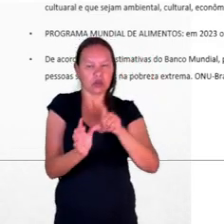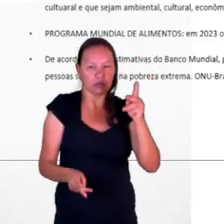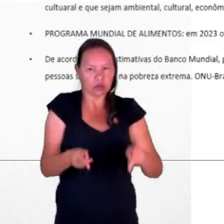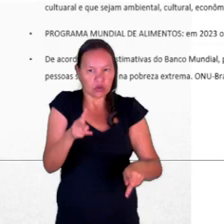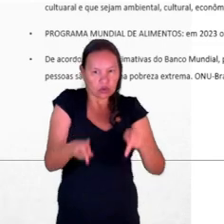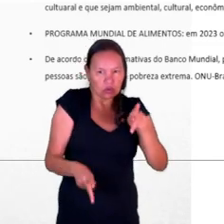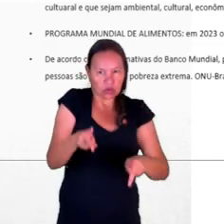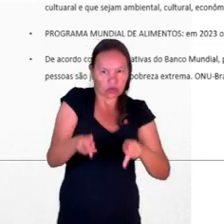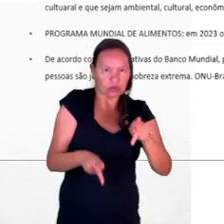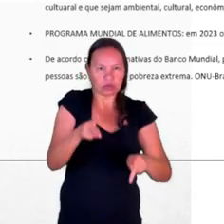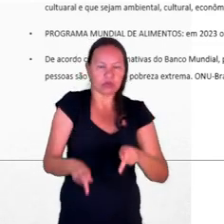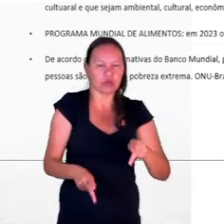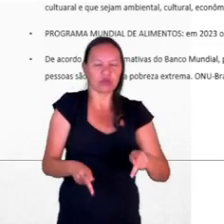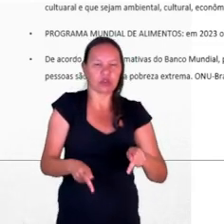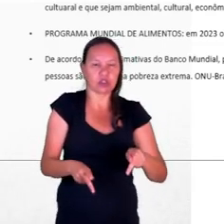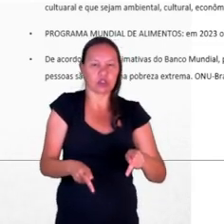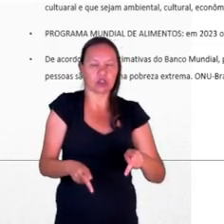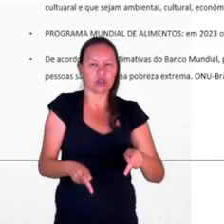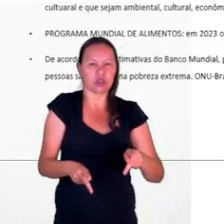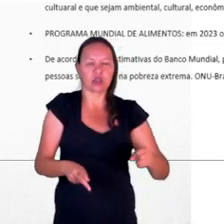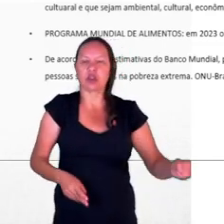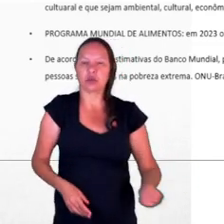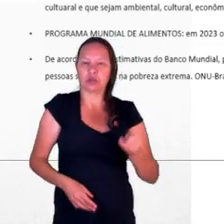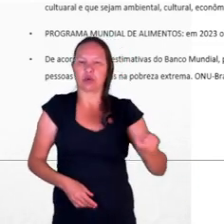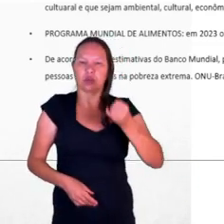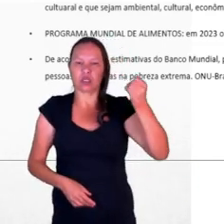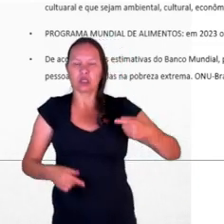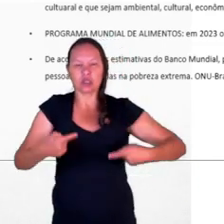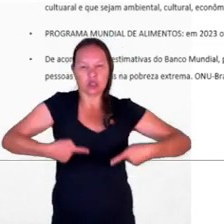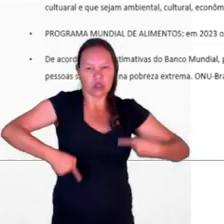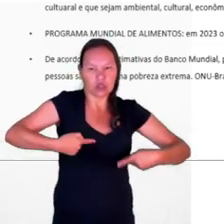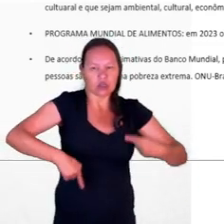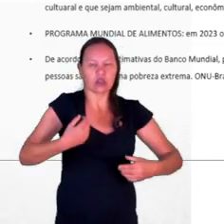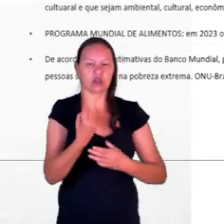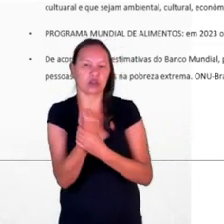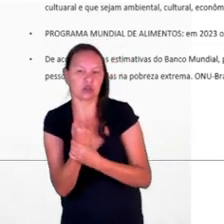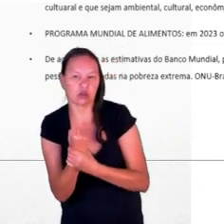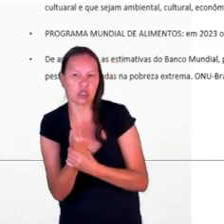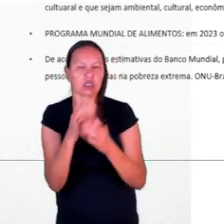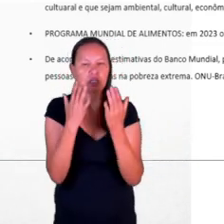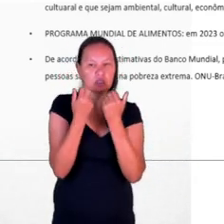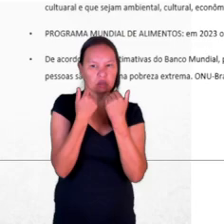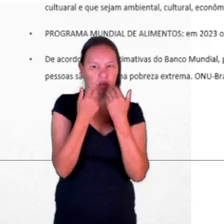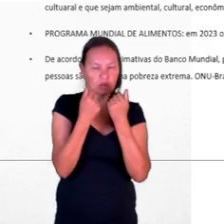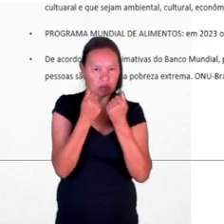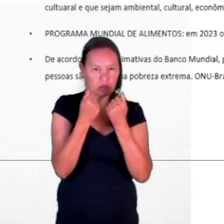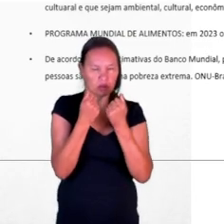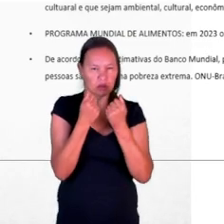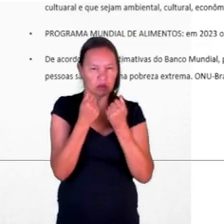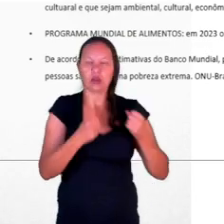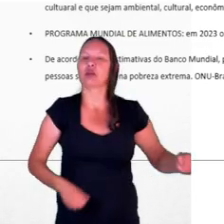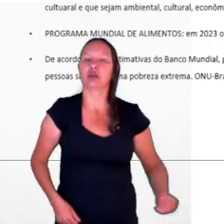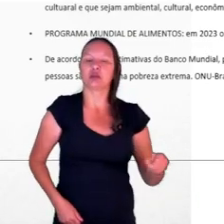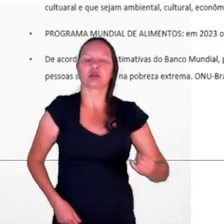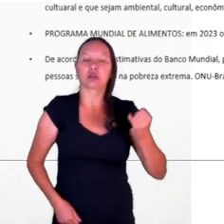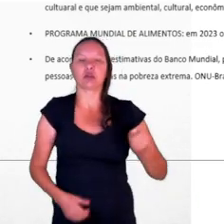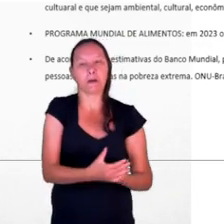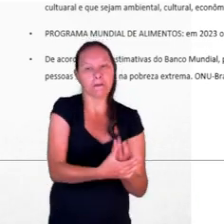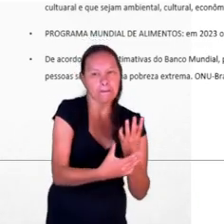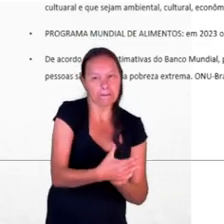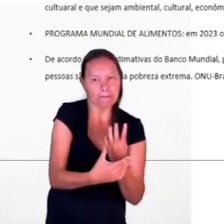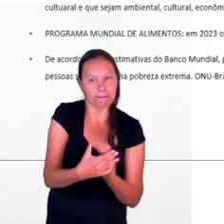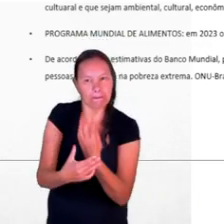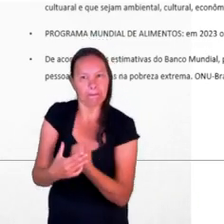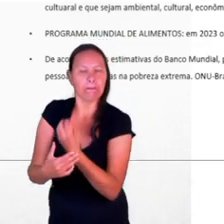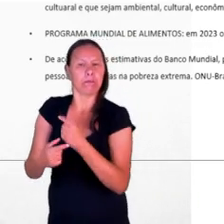têm de definirem as políticas de segurança alimentar com autonomia sobre o que produzir para